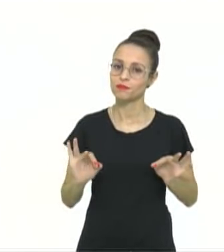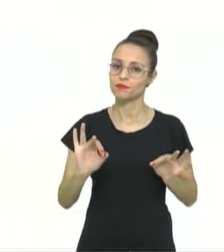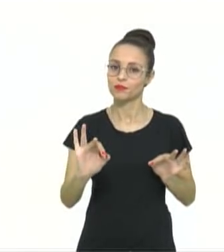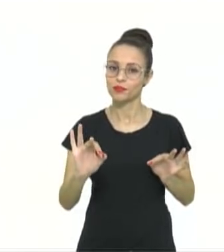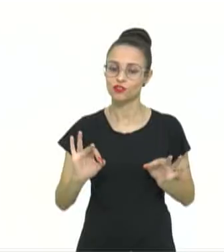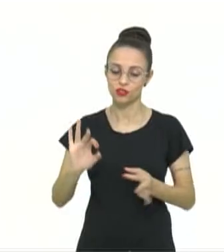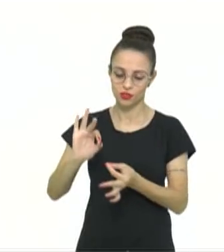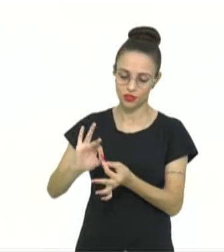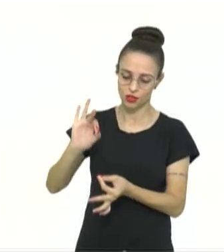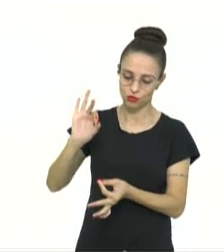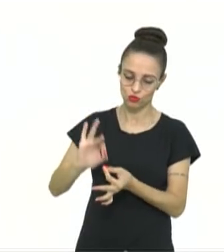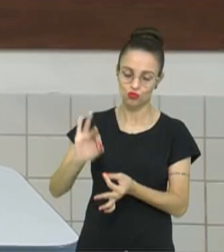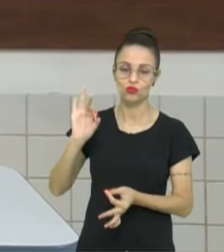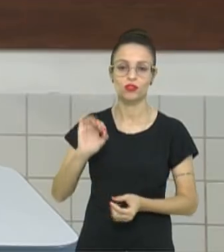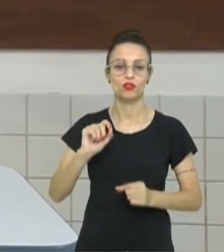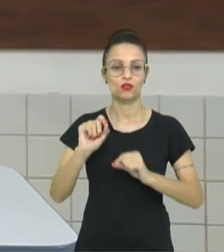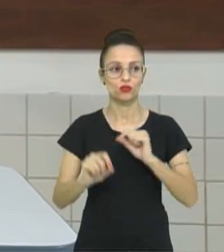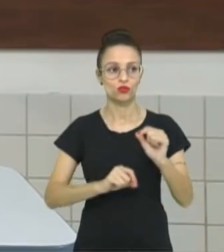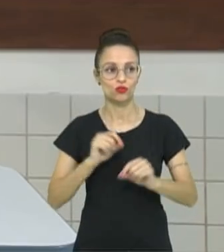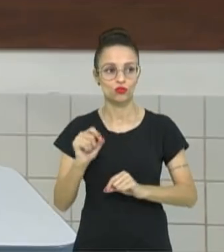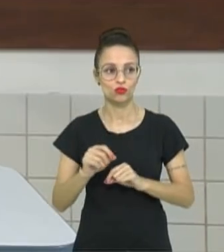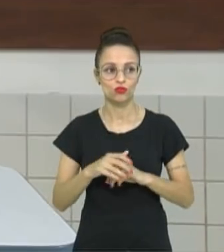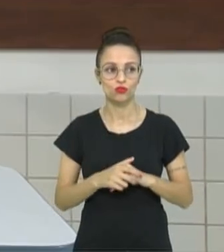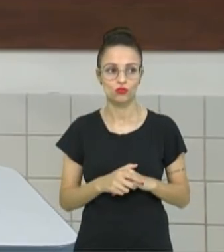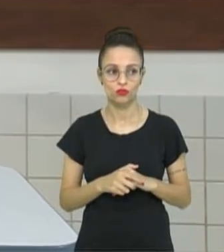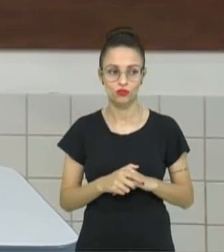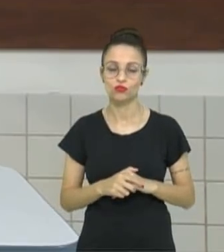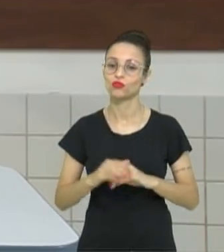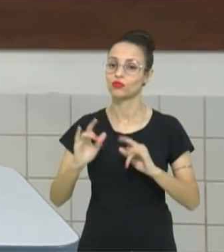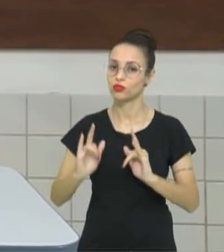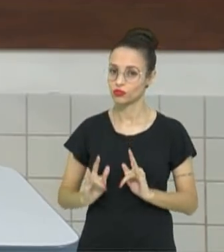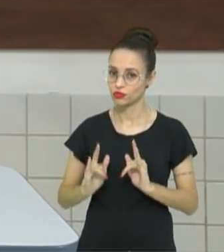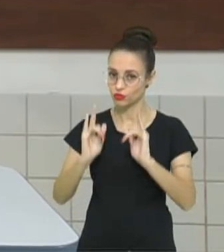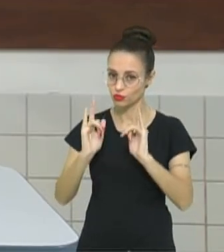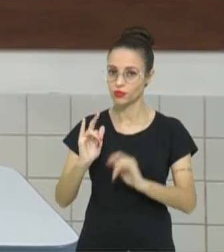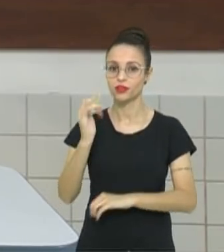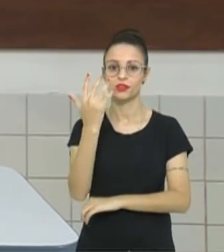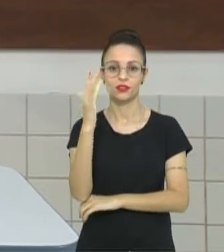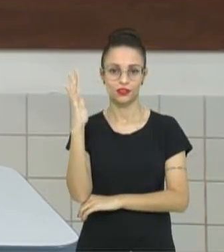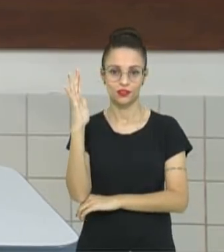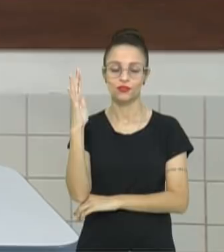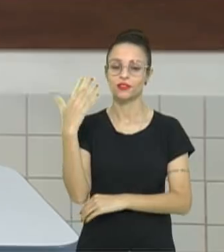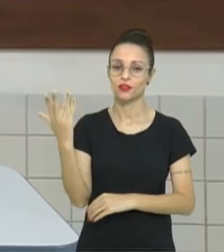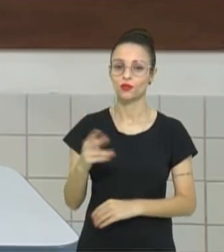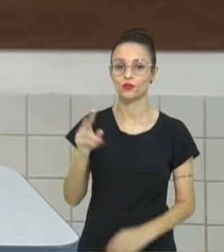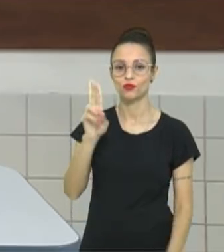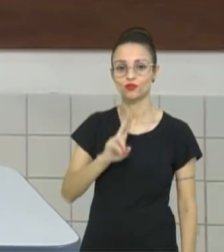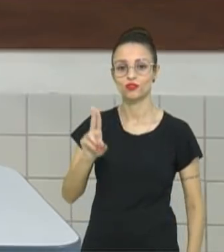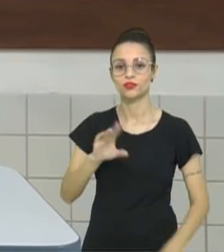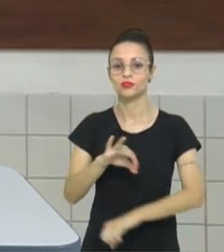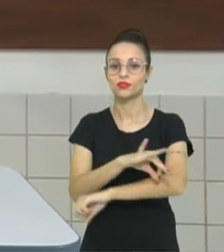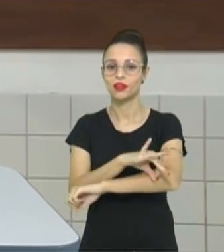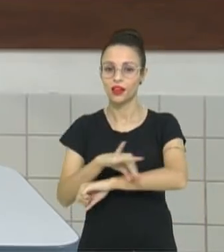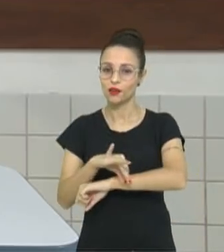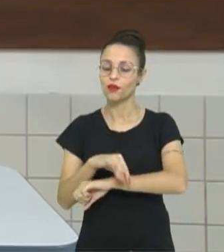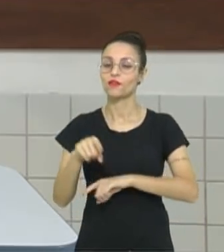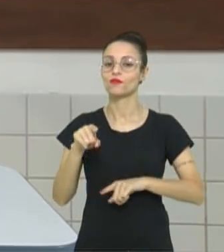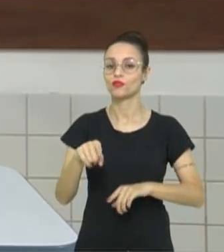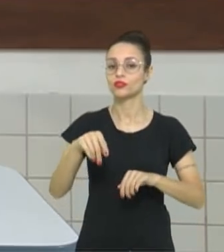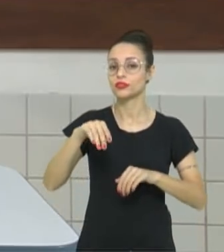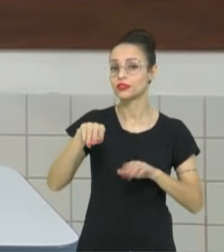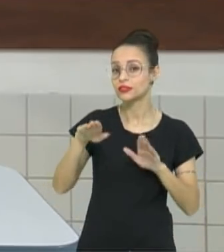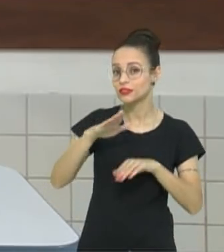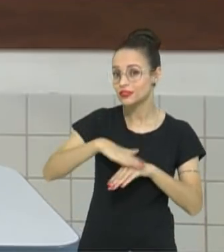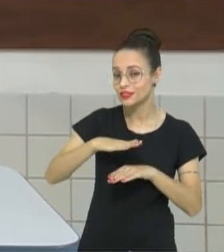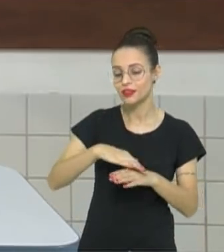de altura, né, tanto do prédio, da árvore, né? Então, utilizando a nossa reguinha lá, você vai